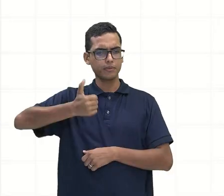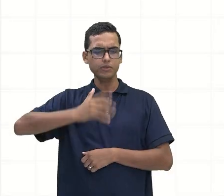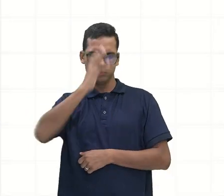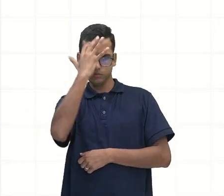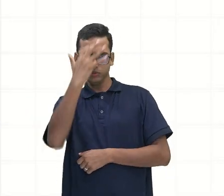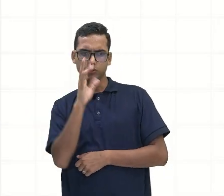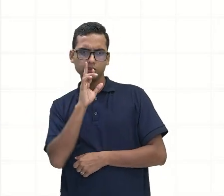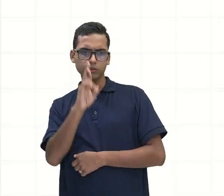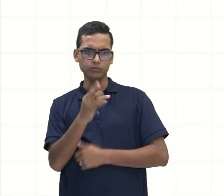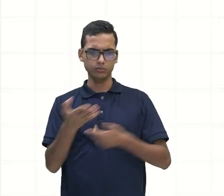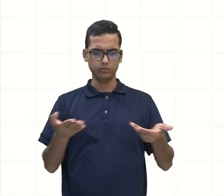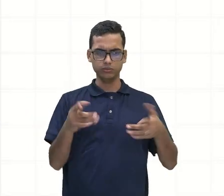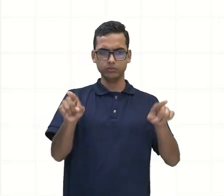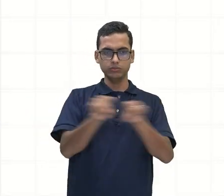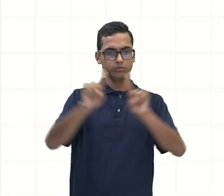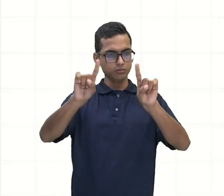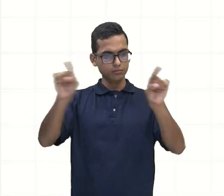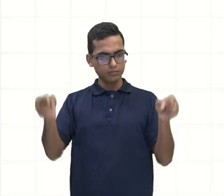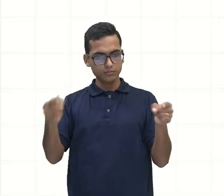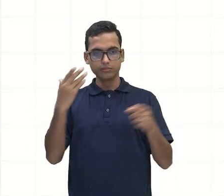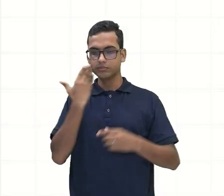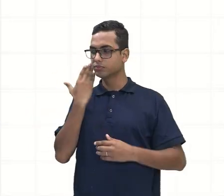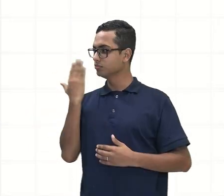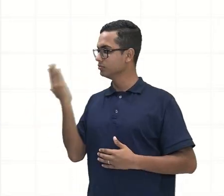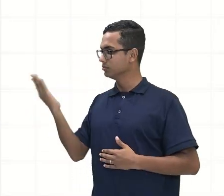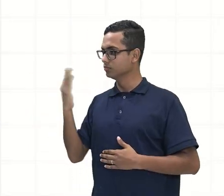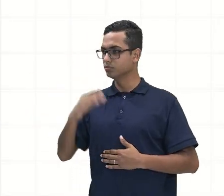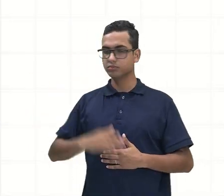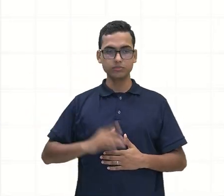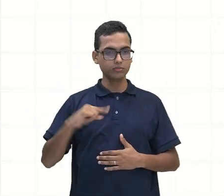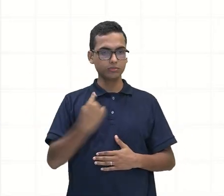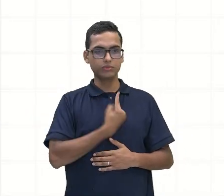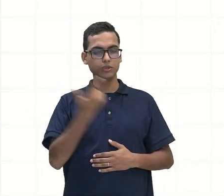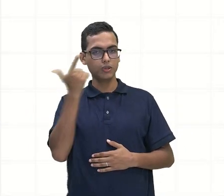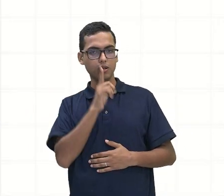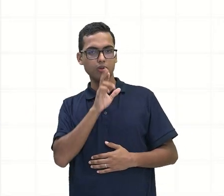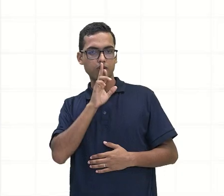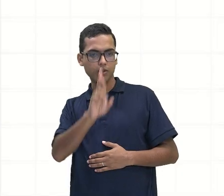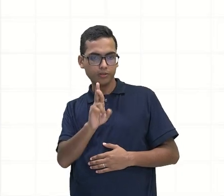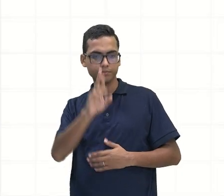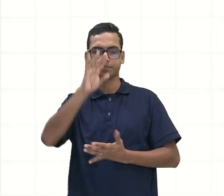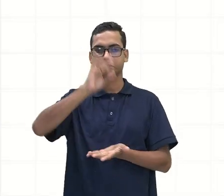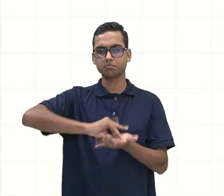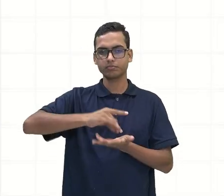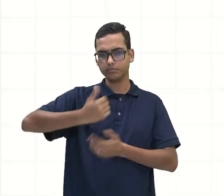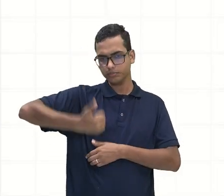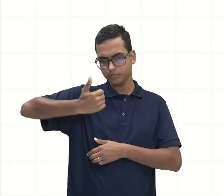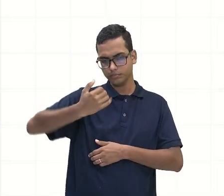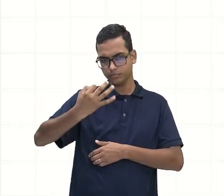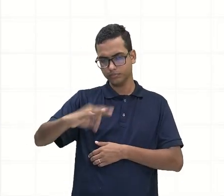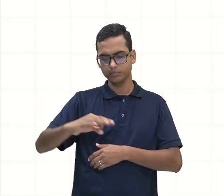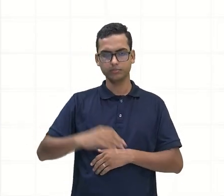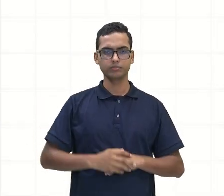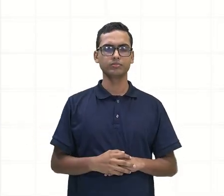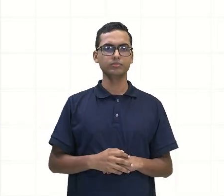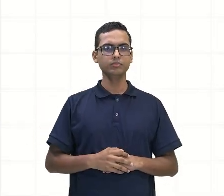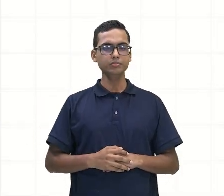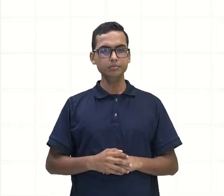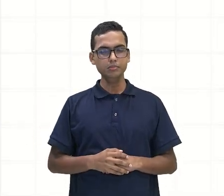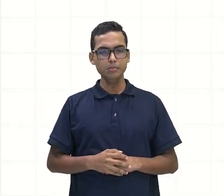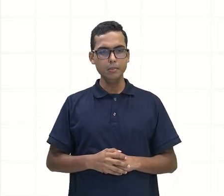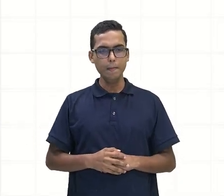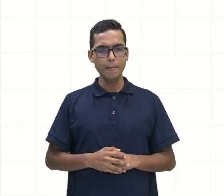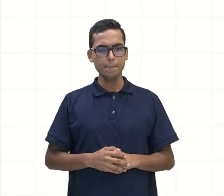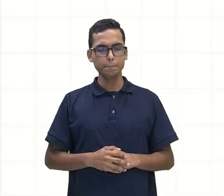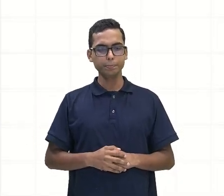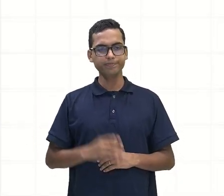ó. Eu tenho esse parêntese aqui para a gente resolver primeiro, né? Para ser resolvido primeiro. Só que dentro desse parêntese, eu tenho